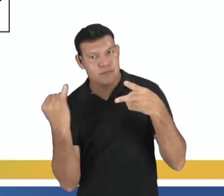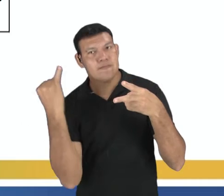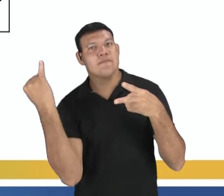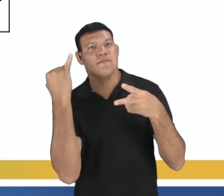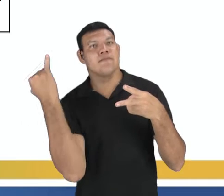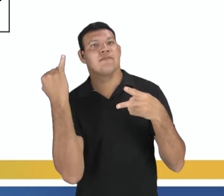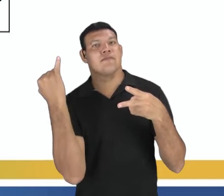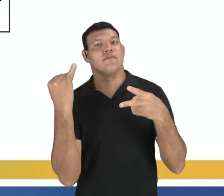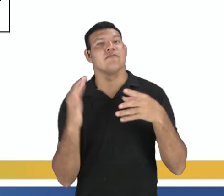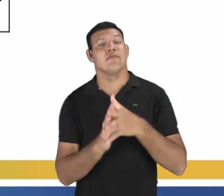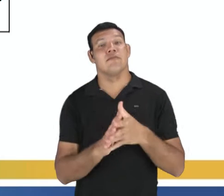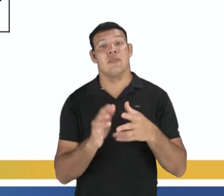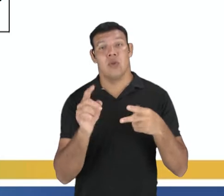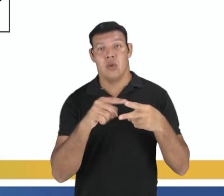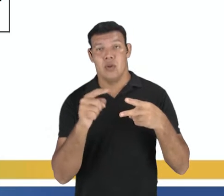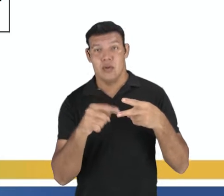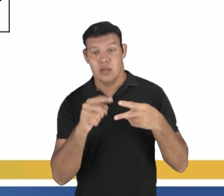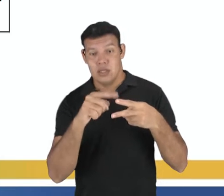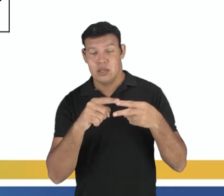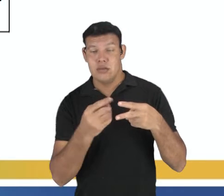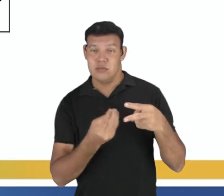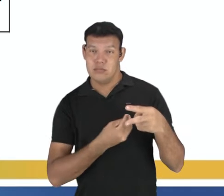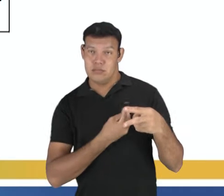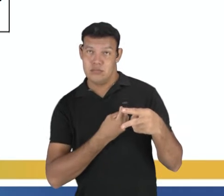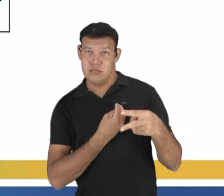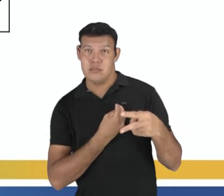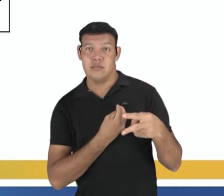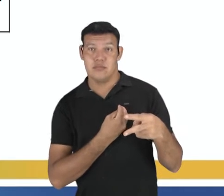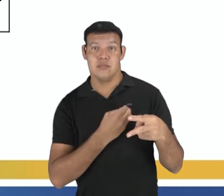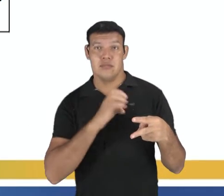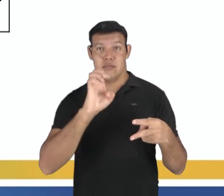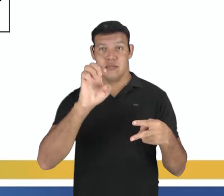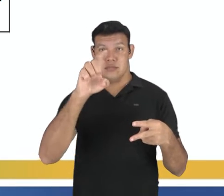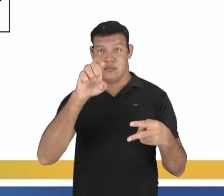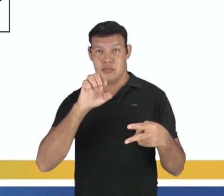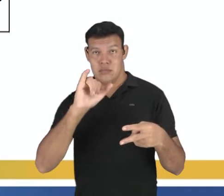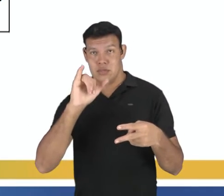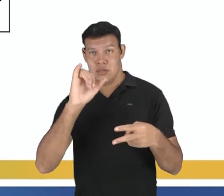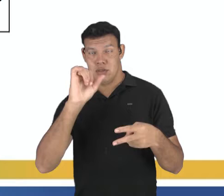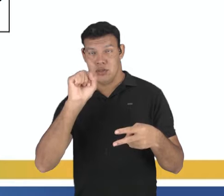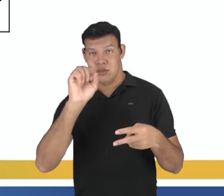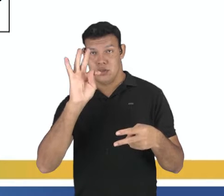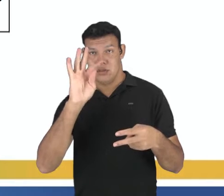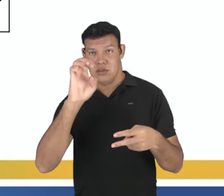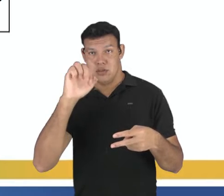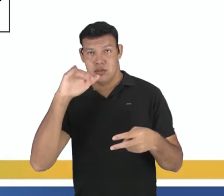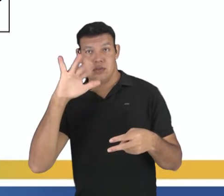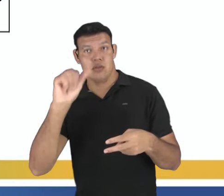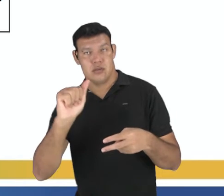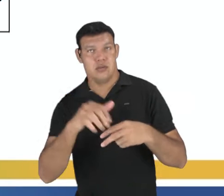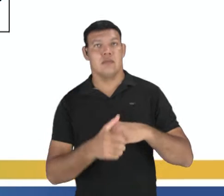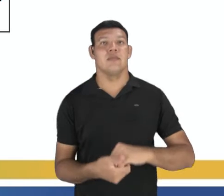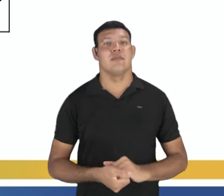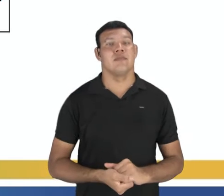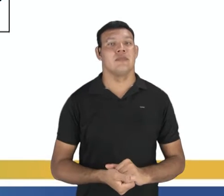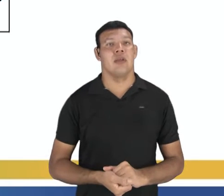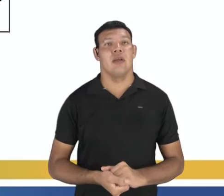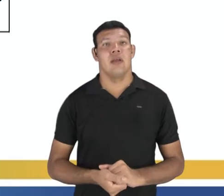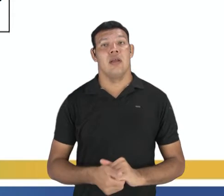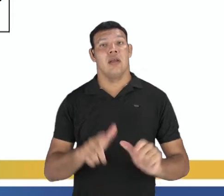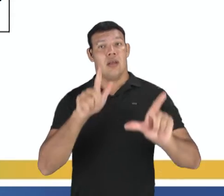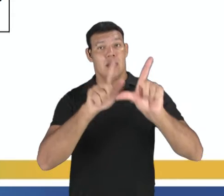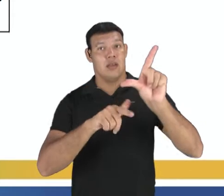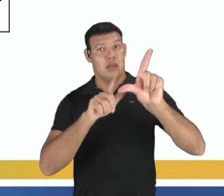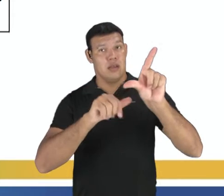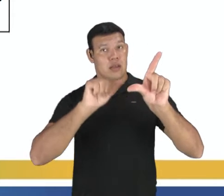que nós vamos chamar de condições de existência. Então, nesse caso, vocês vão perceber quando o meu A tiver